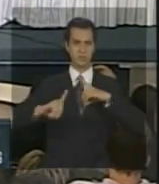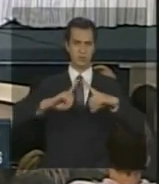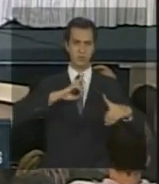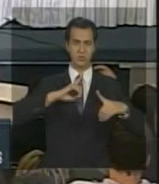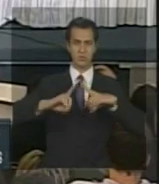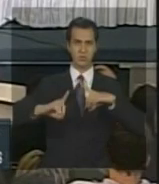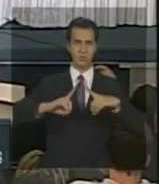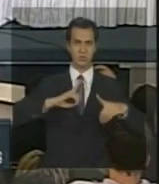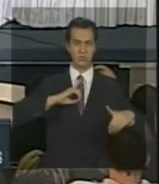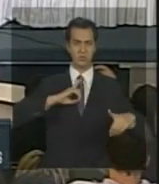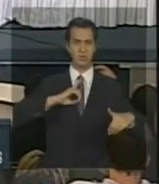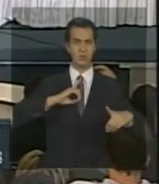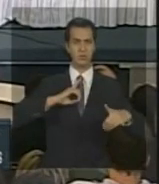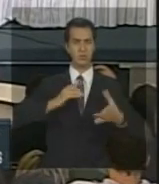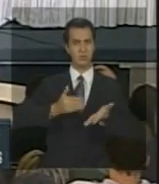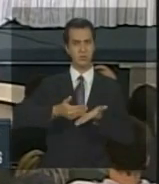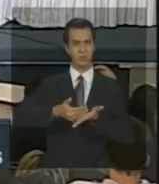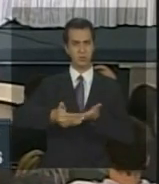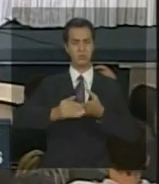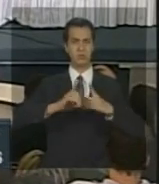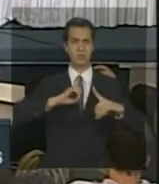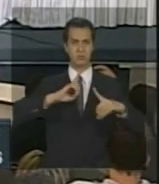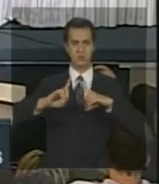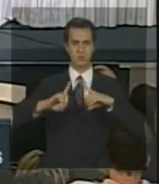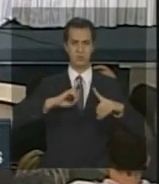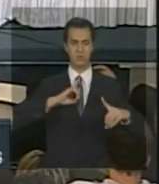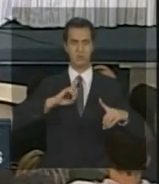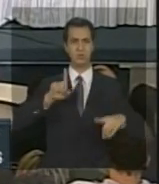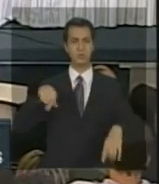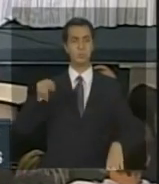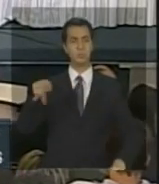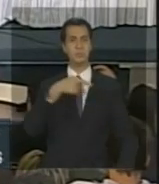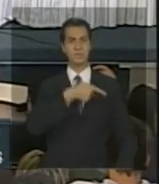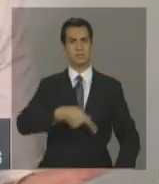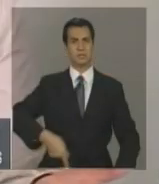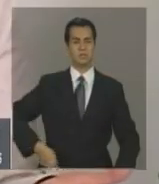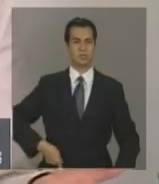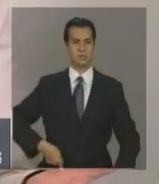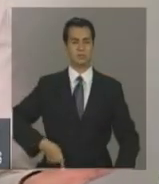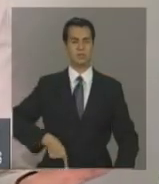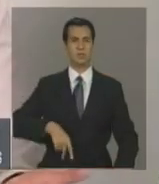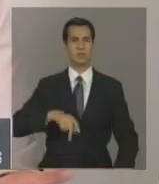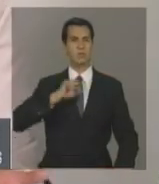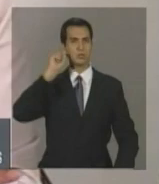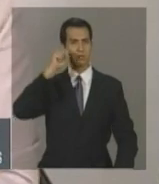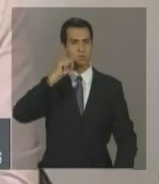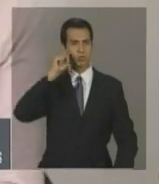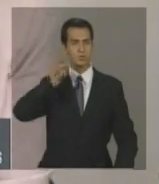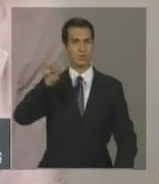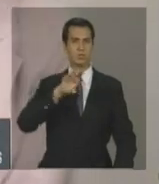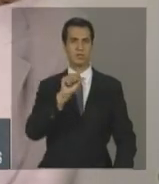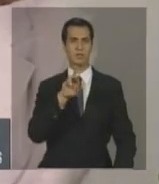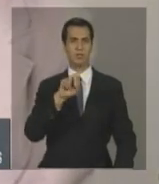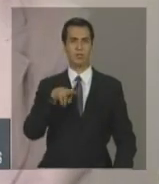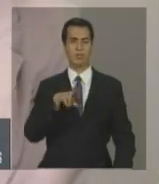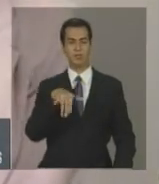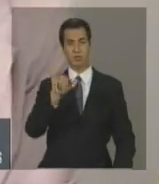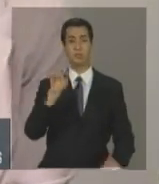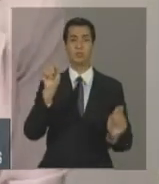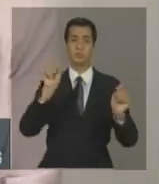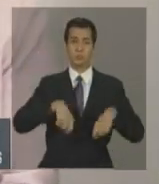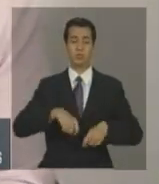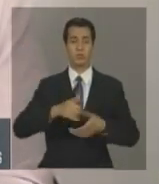trouxe hoje, apresentada do próprio presidente Sarney, neste caso, no Senado Federal, para abrirmos um